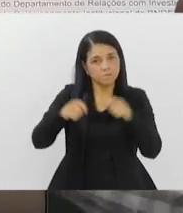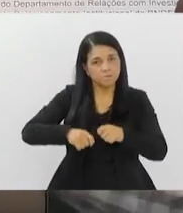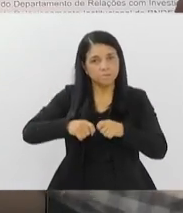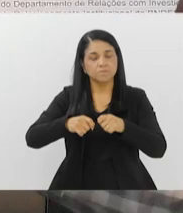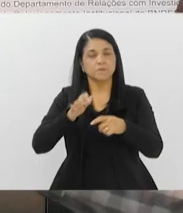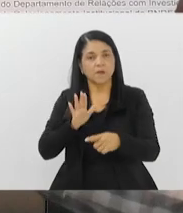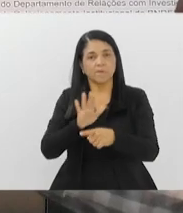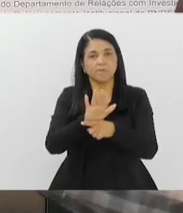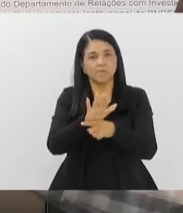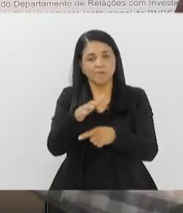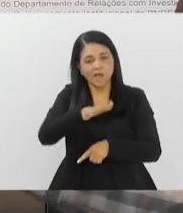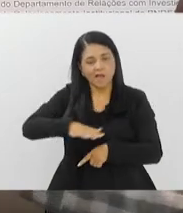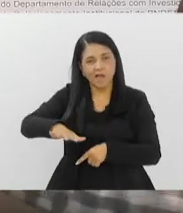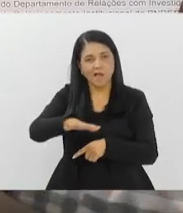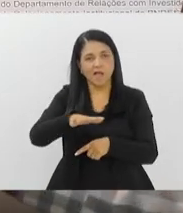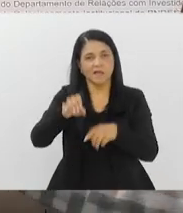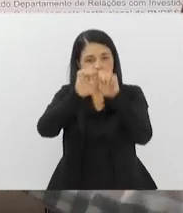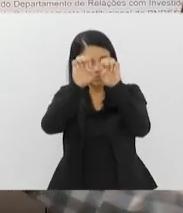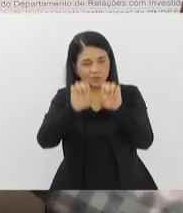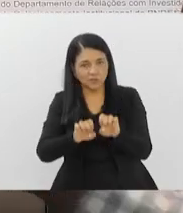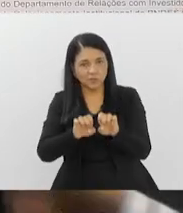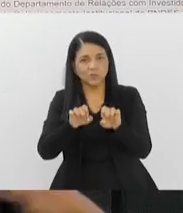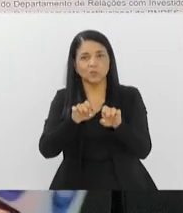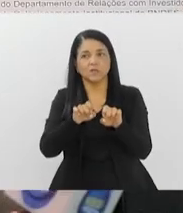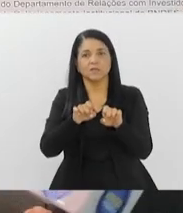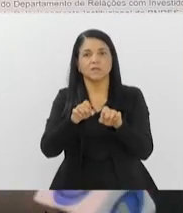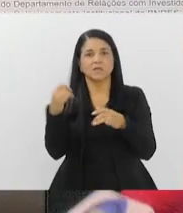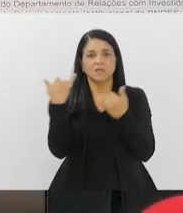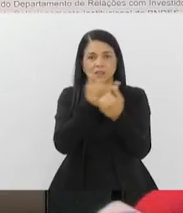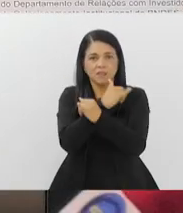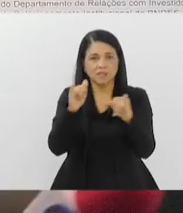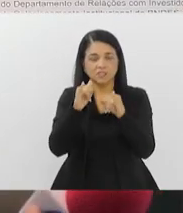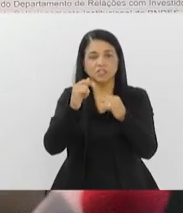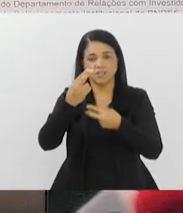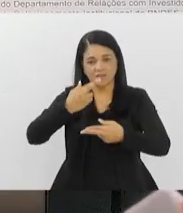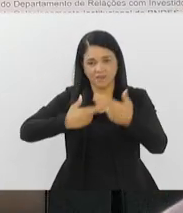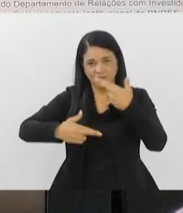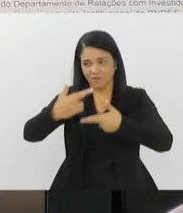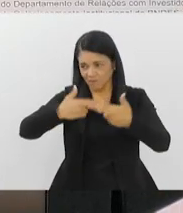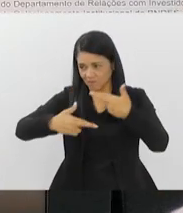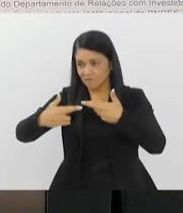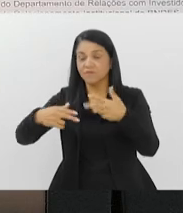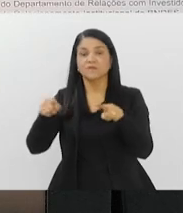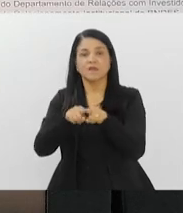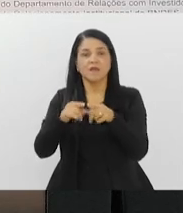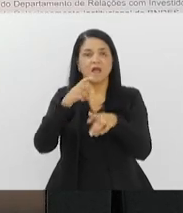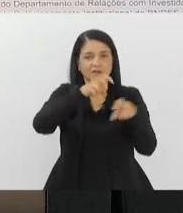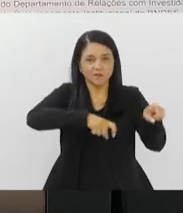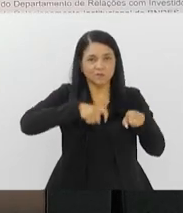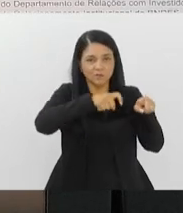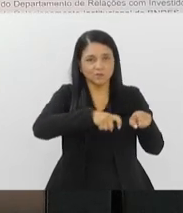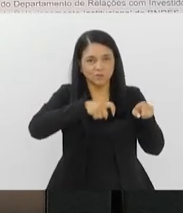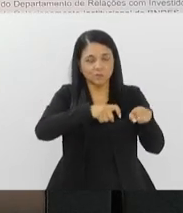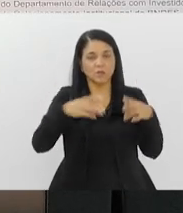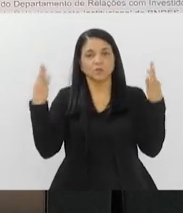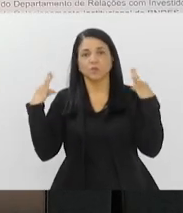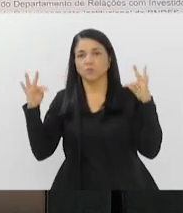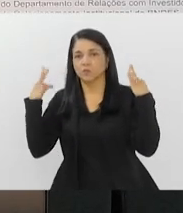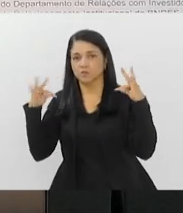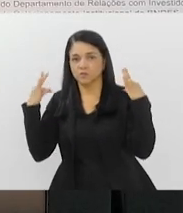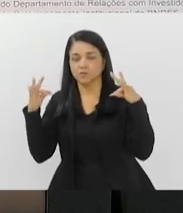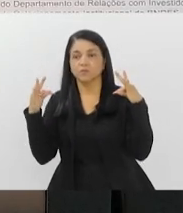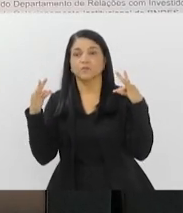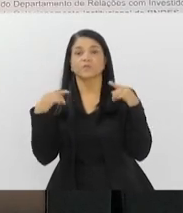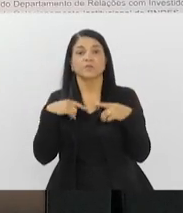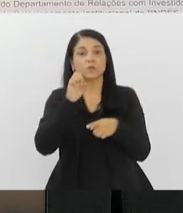a cooperação em áreas como a infraestrutura, energia renovável, agricultura e turismo. O Estado